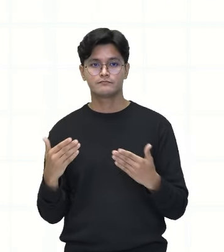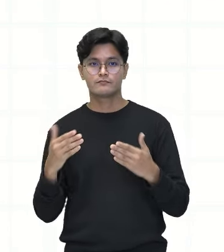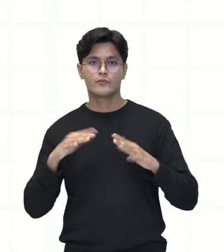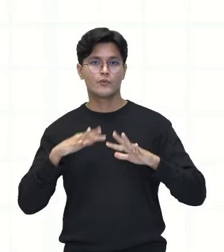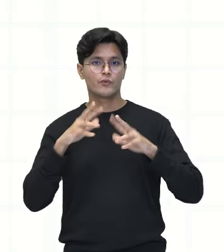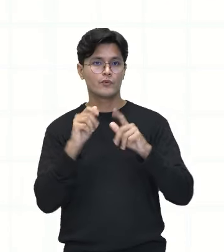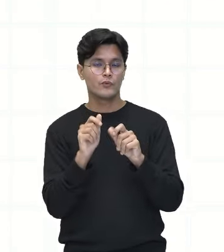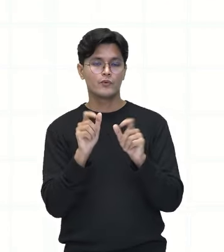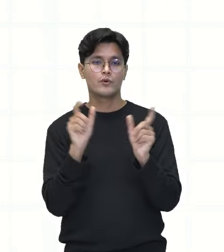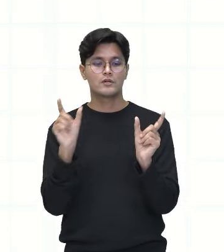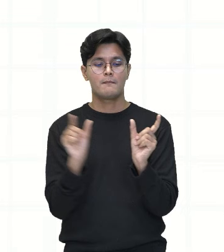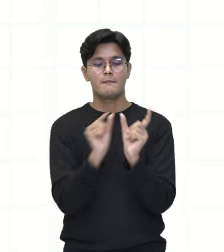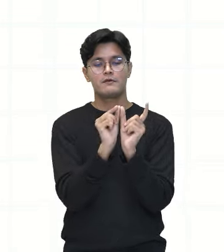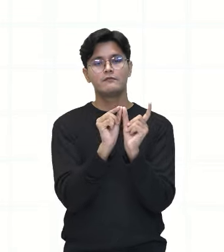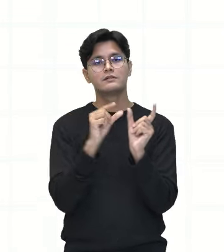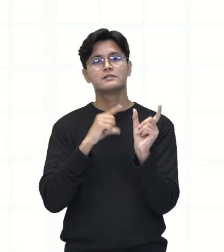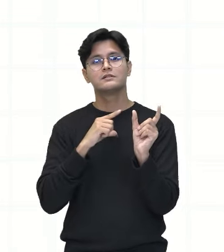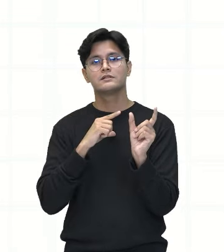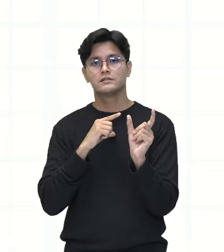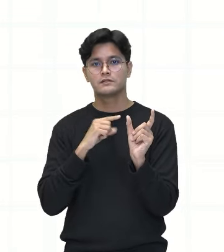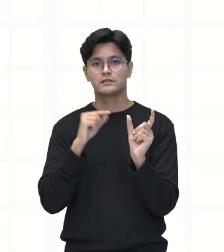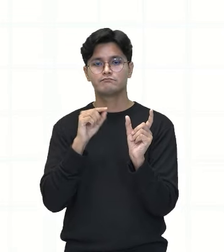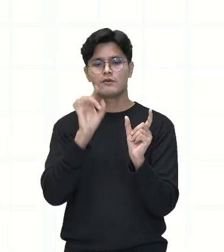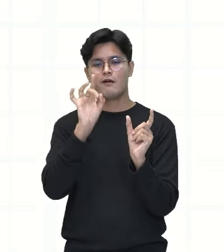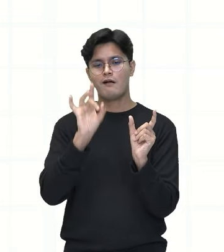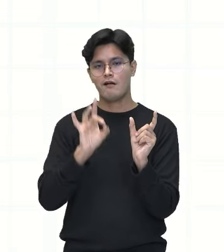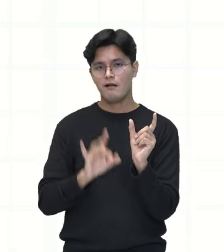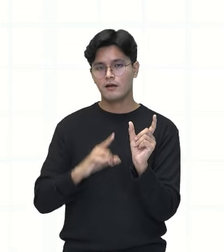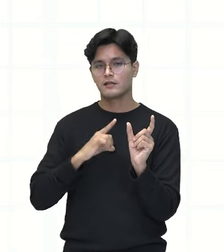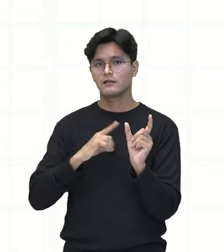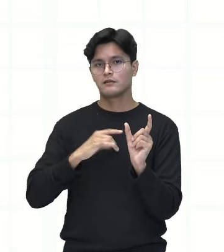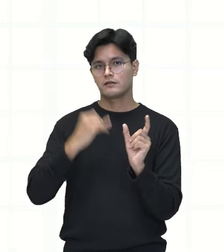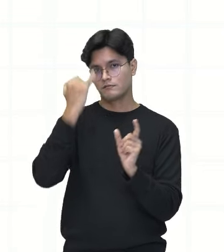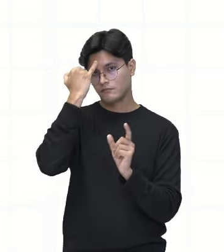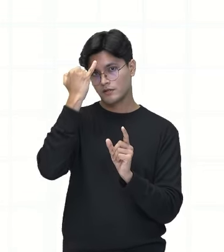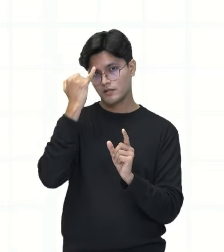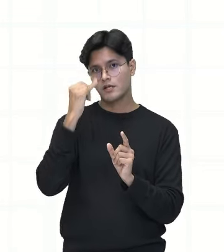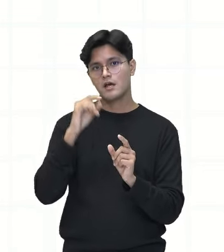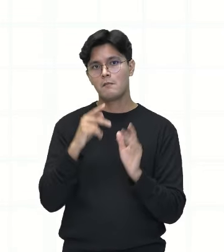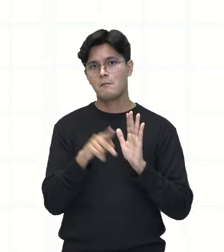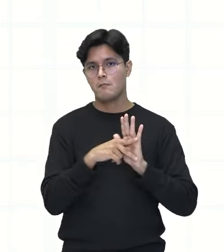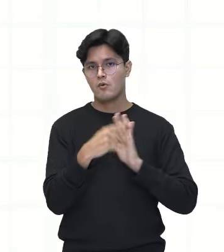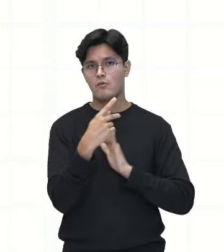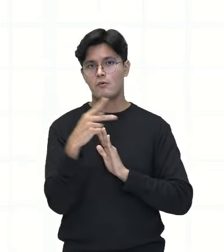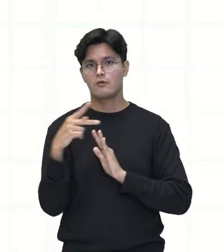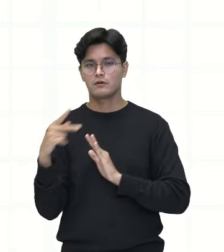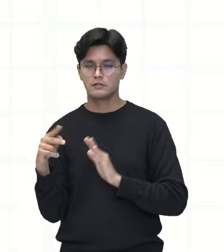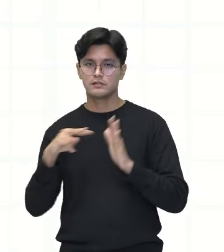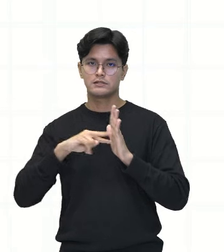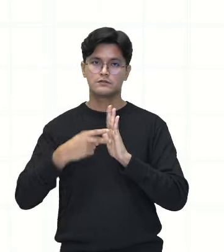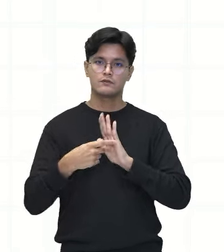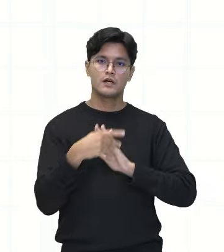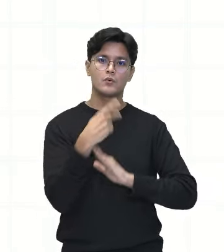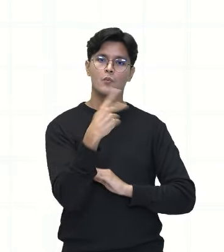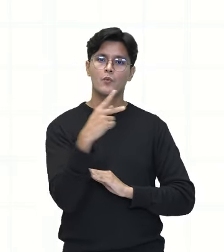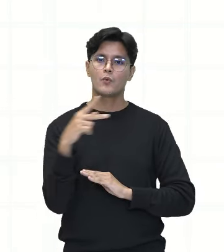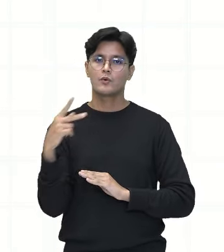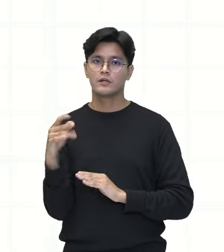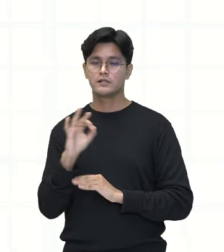Cada prefix, cada um deles tem uma ideia, um significado. Então, você